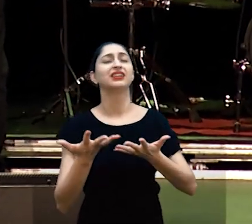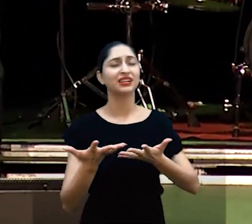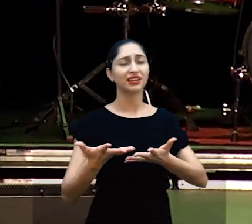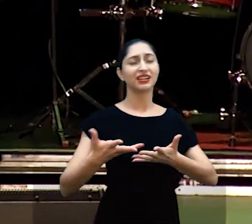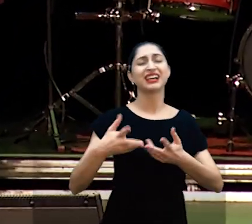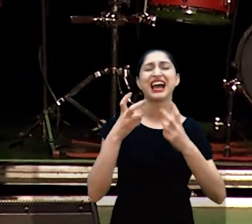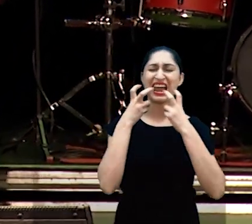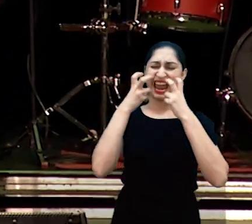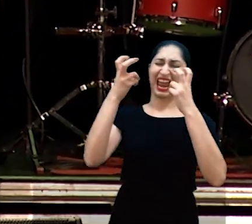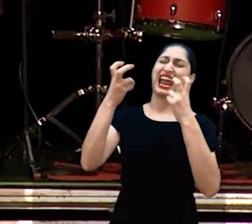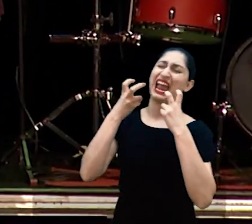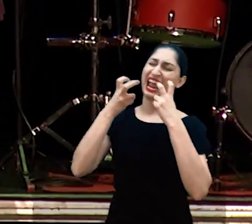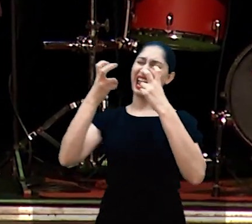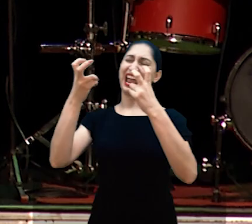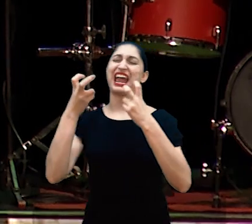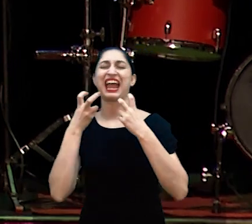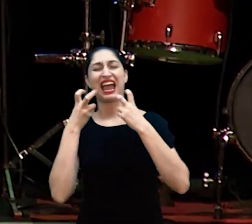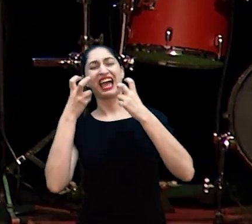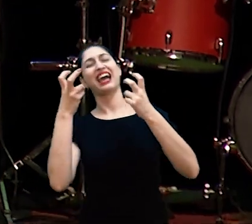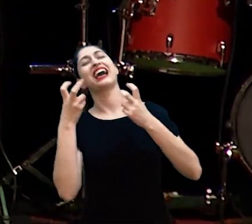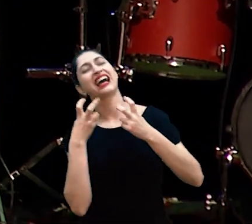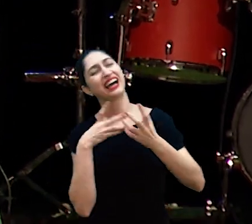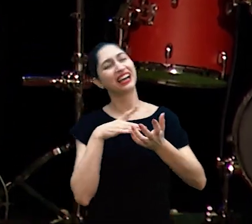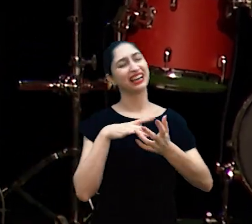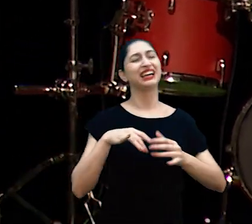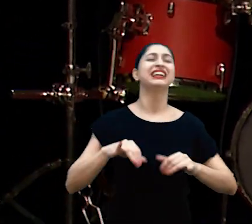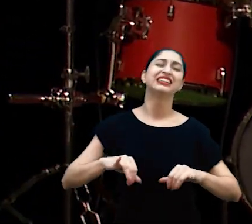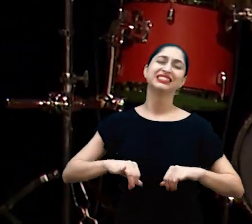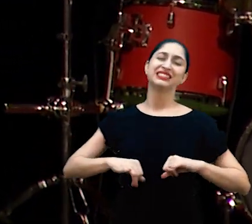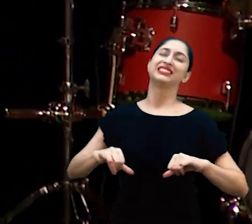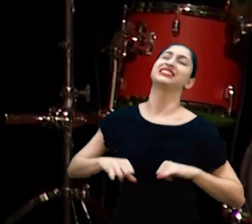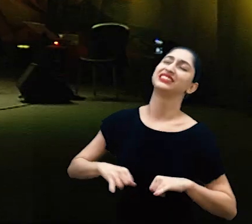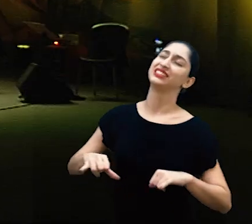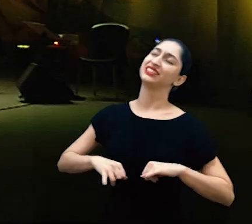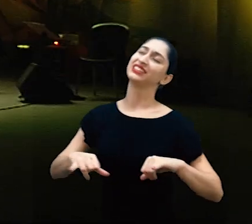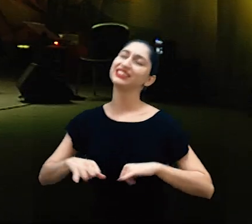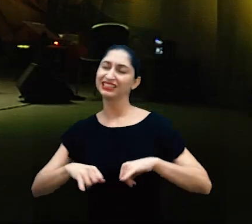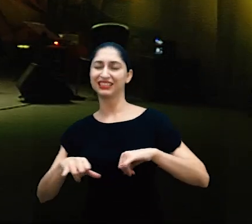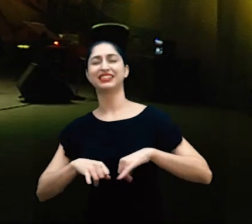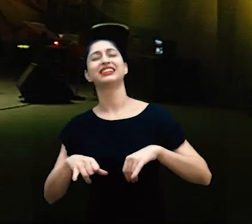teu gemido disfarce minha alma essa